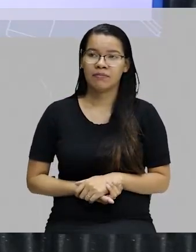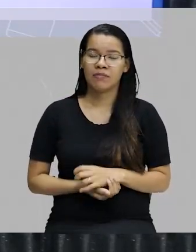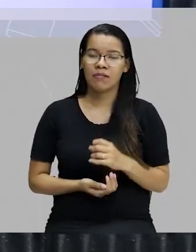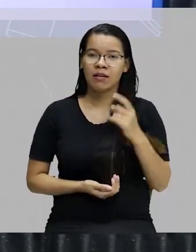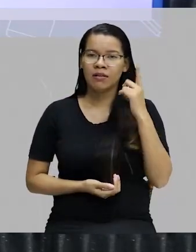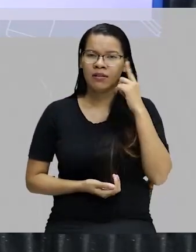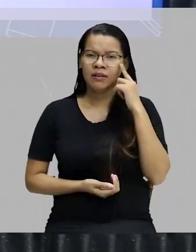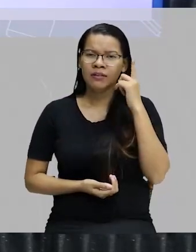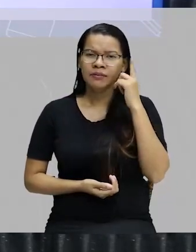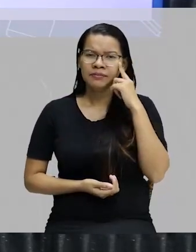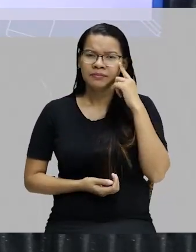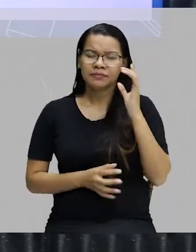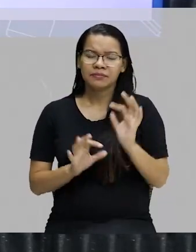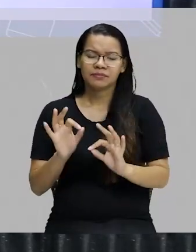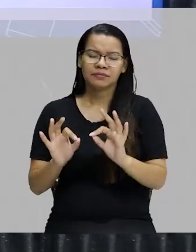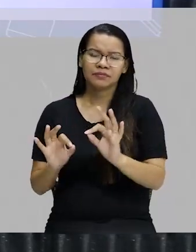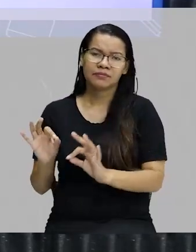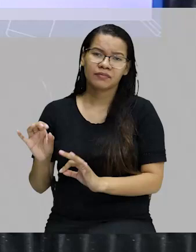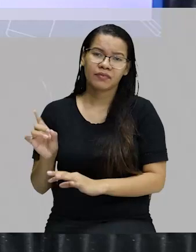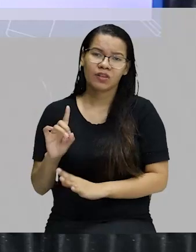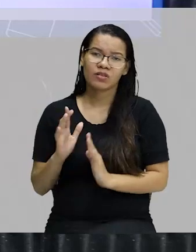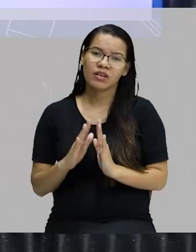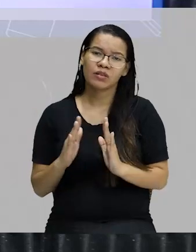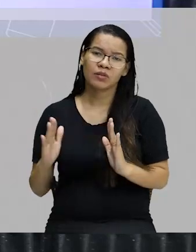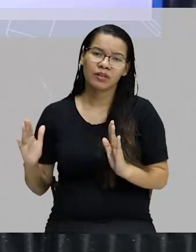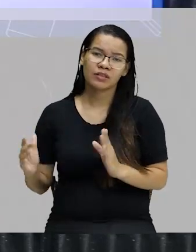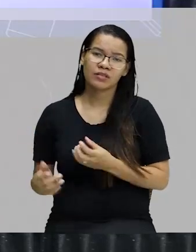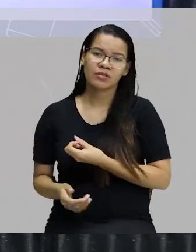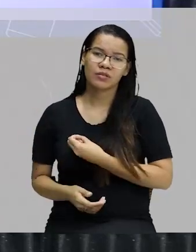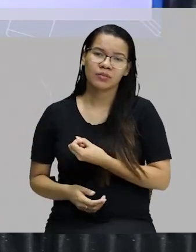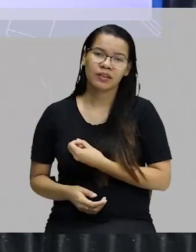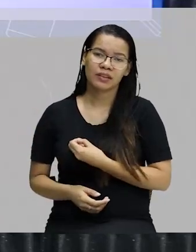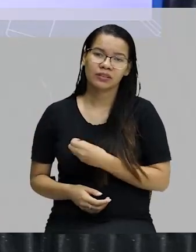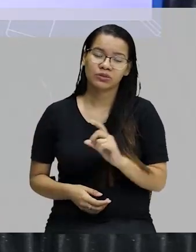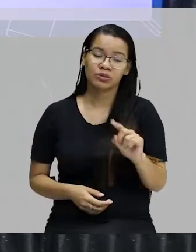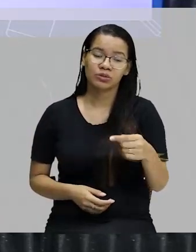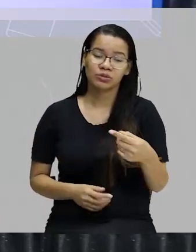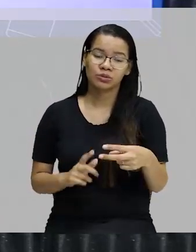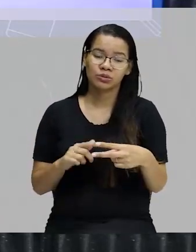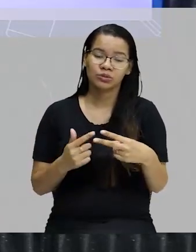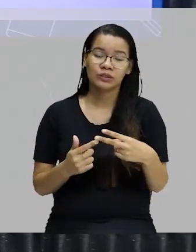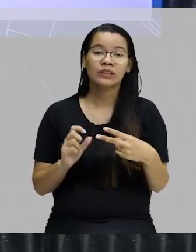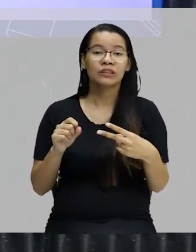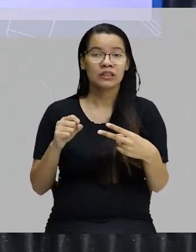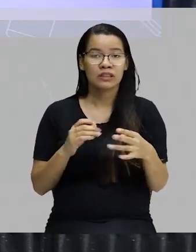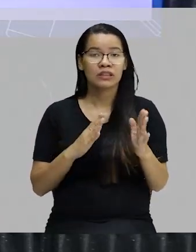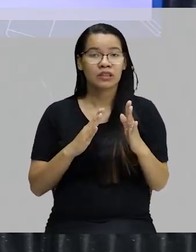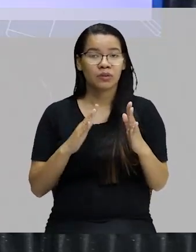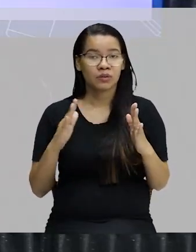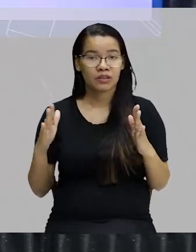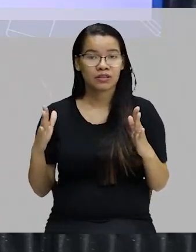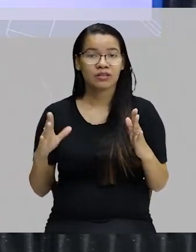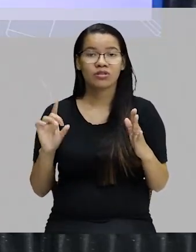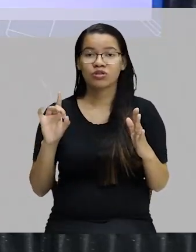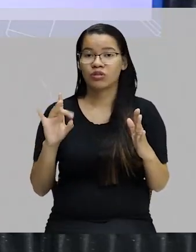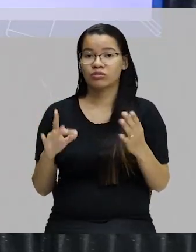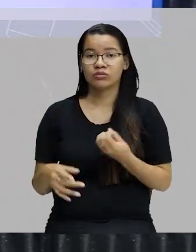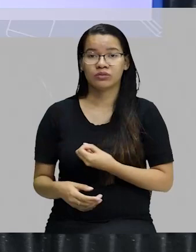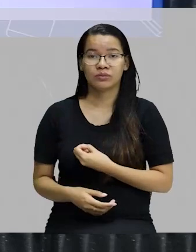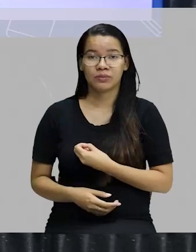de ordem, não são sequências numéricas. Nesses outros 2 casos aqui, sim, sequências exclusivamente numéricas. Tá